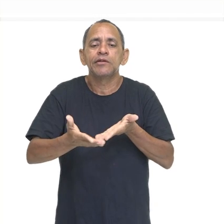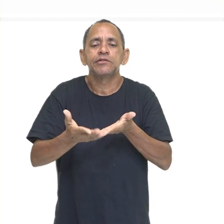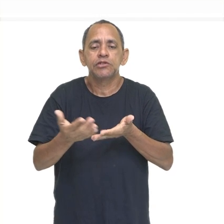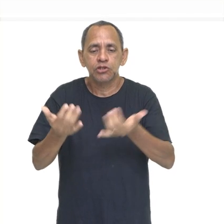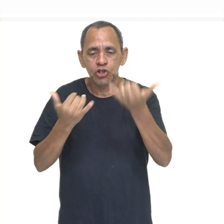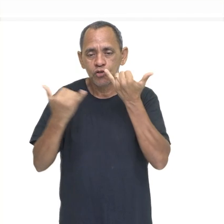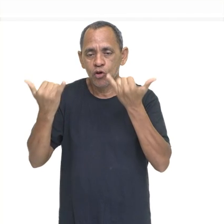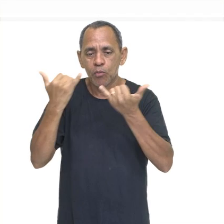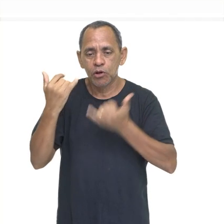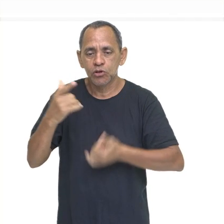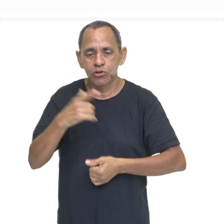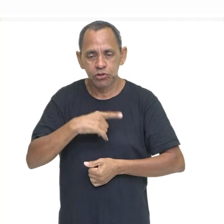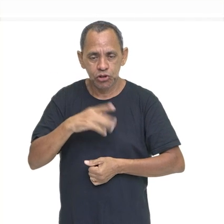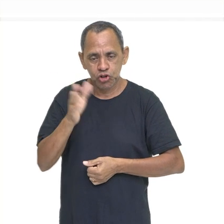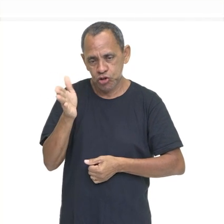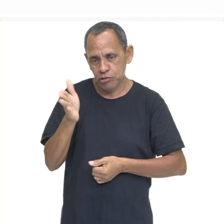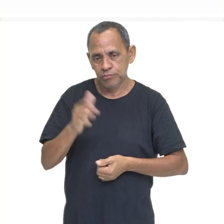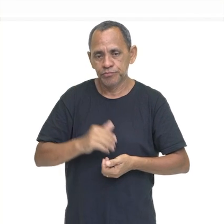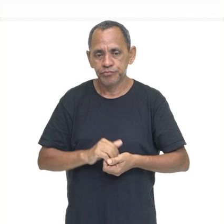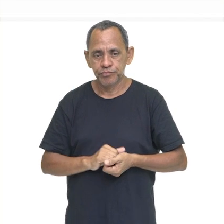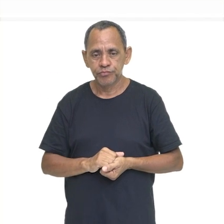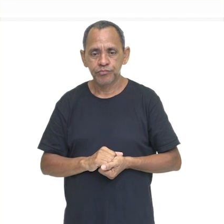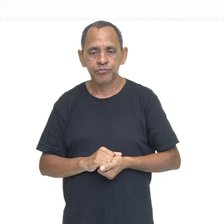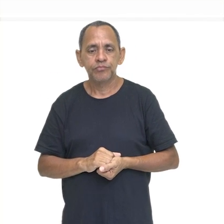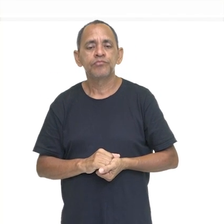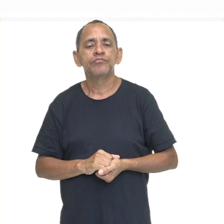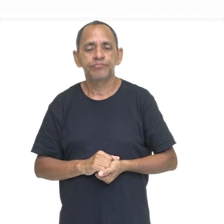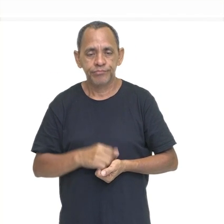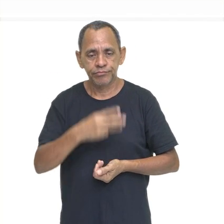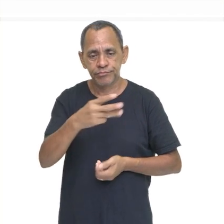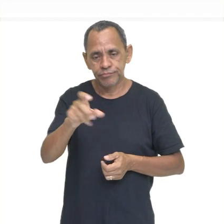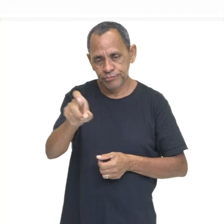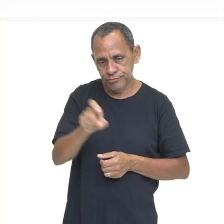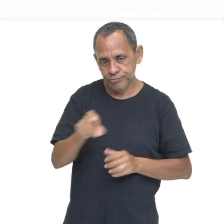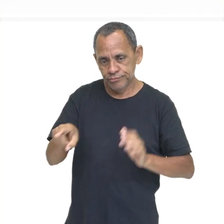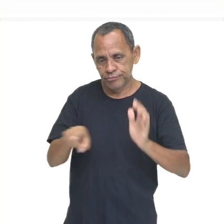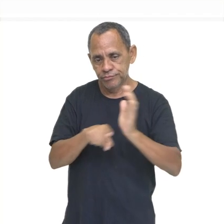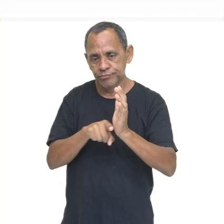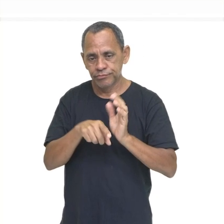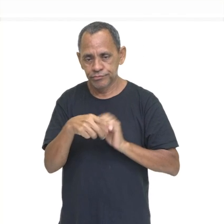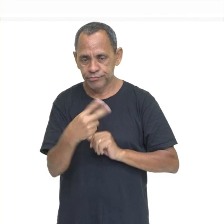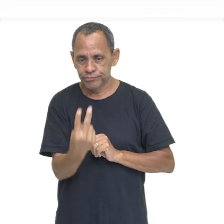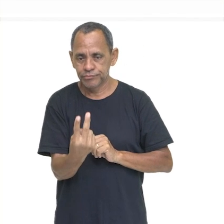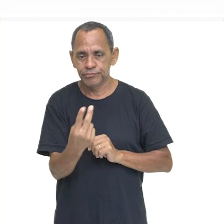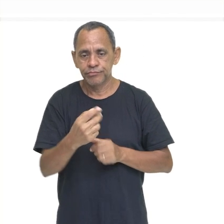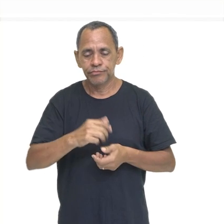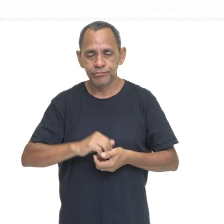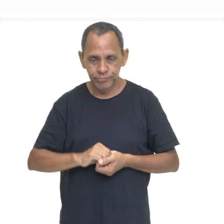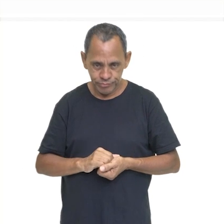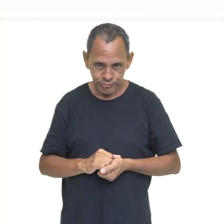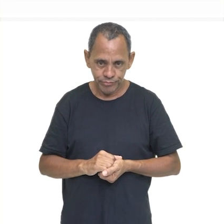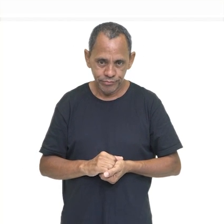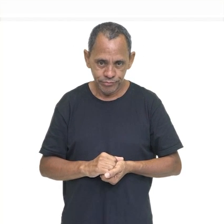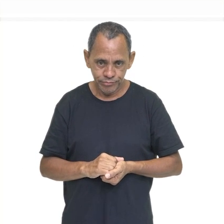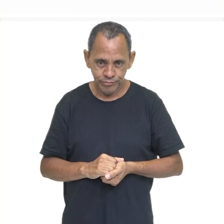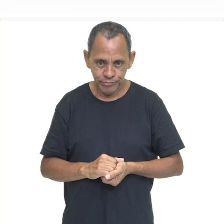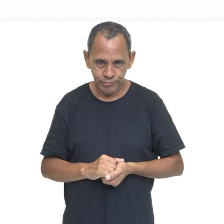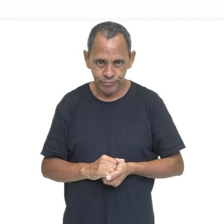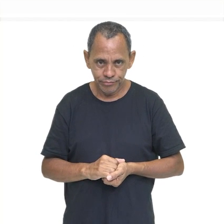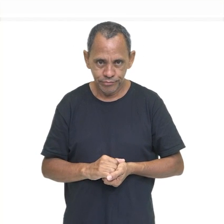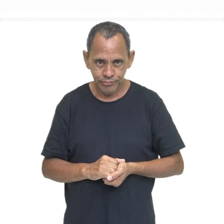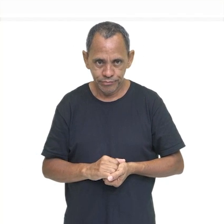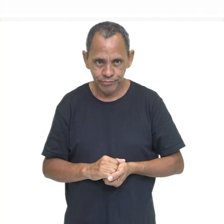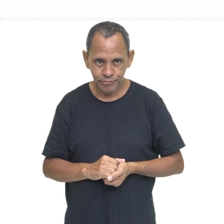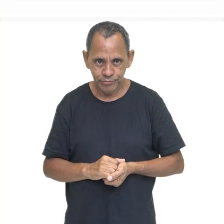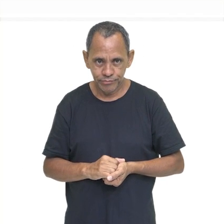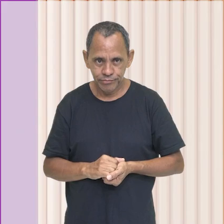tá 3x - 2 se nada tiver errado aí nas minhas contas é exatamente ess o resultado que a gente